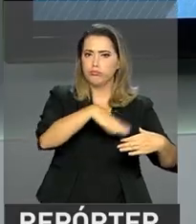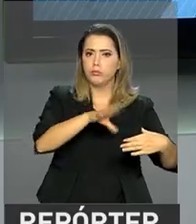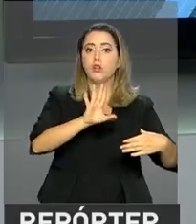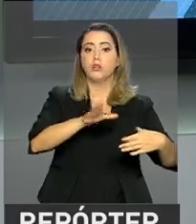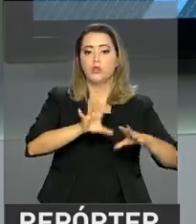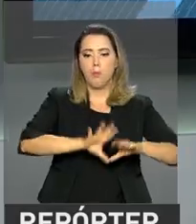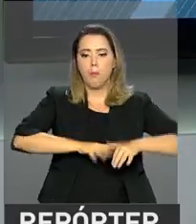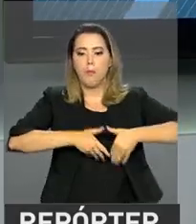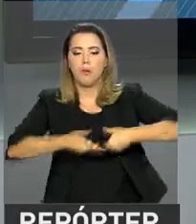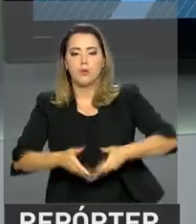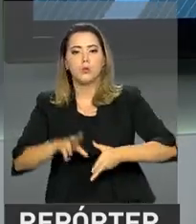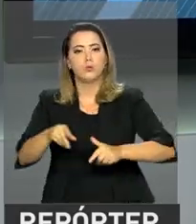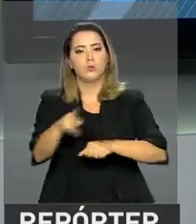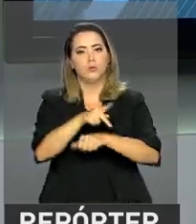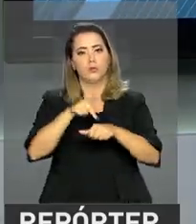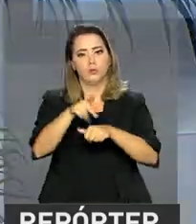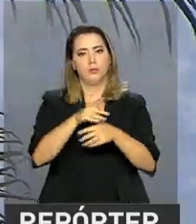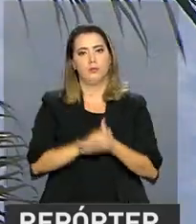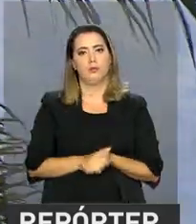sendo feitas em todo o país.